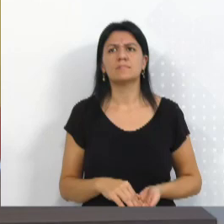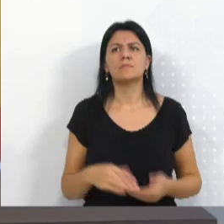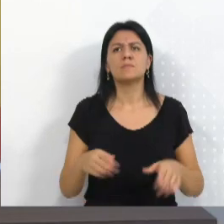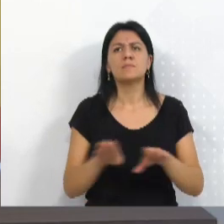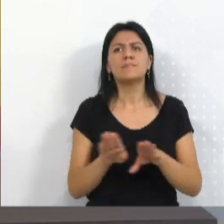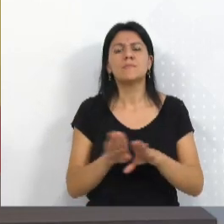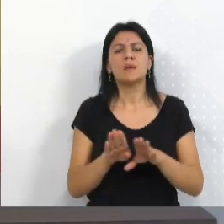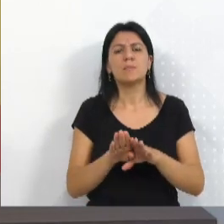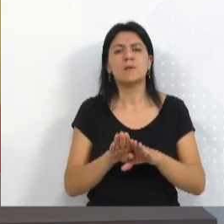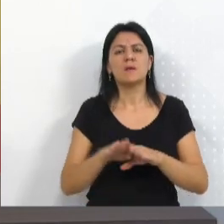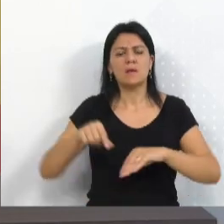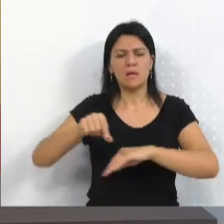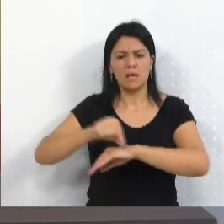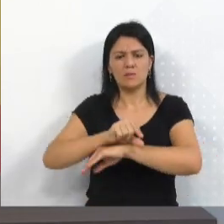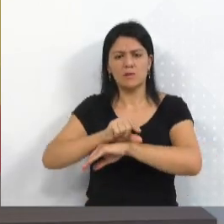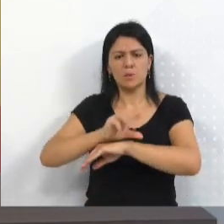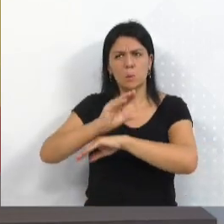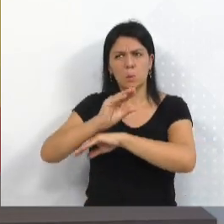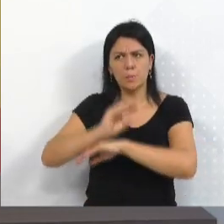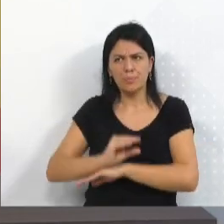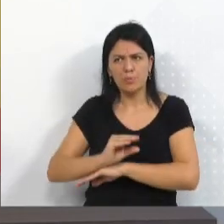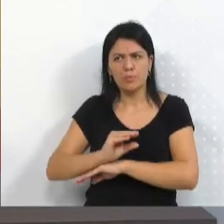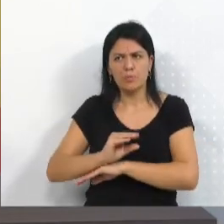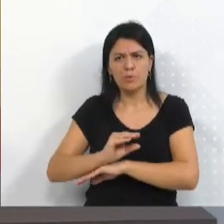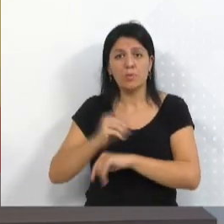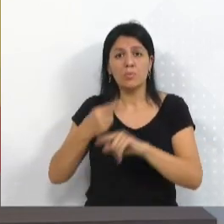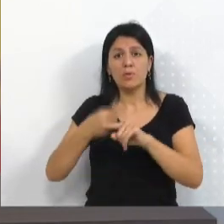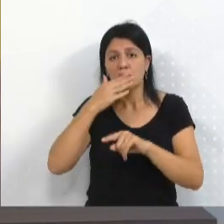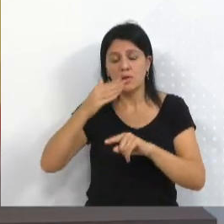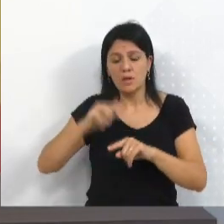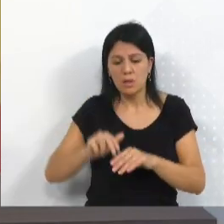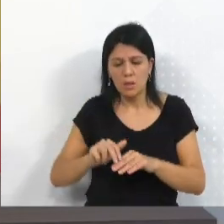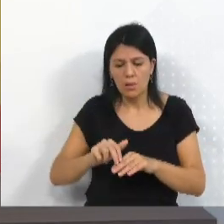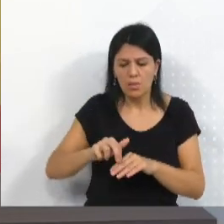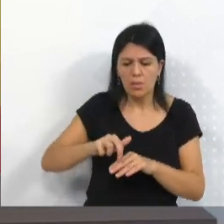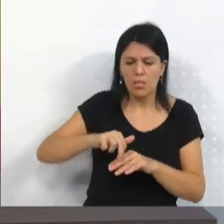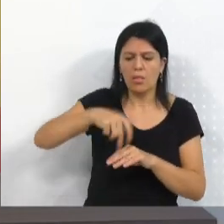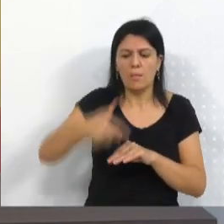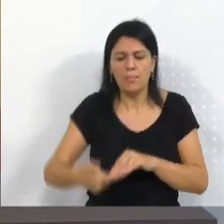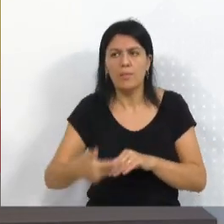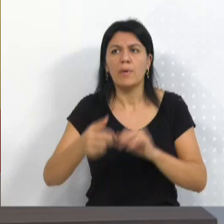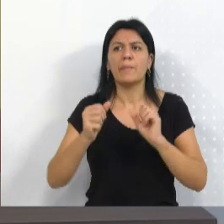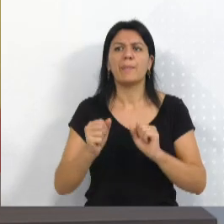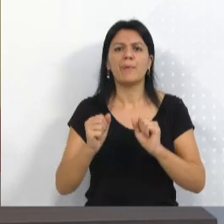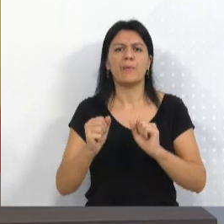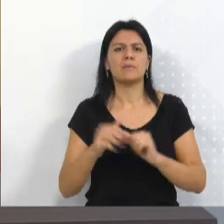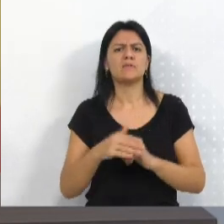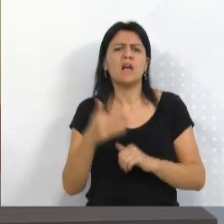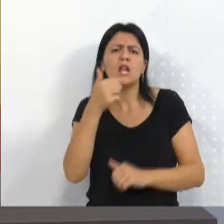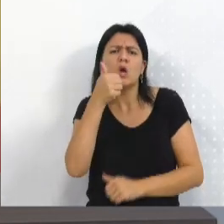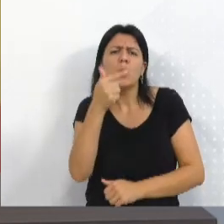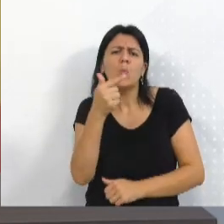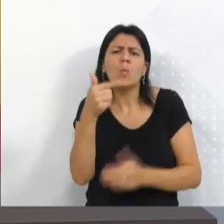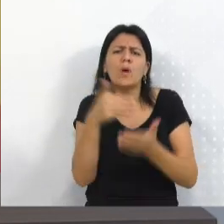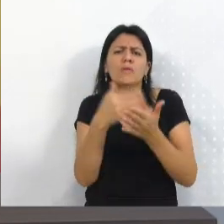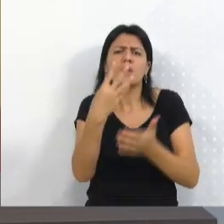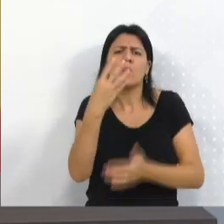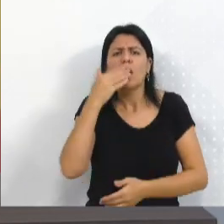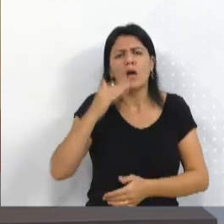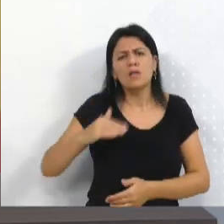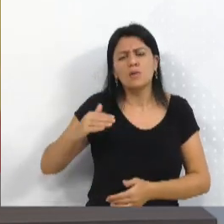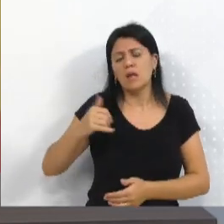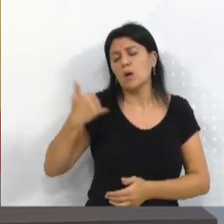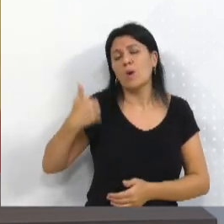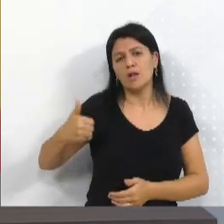um rebaixo no calçamento para que as crianças não caem porque elas são pequenas as crianças vão de 1 a 4 anos então elas realmente precisam